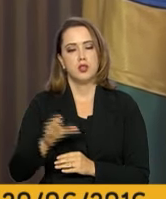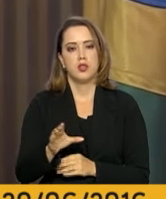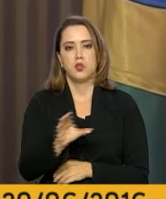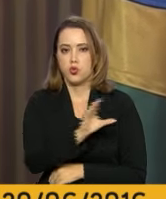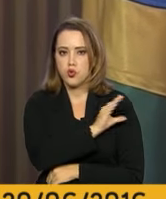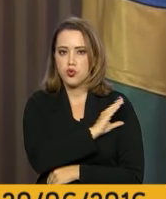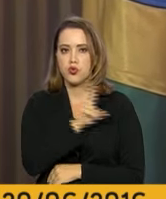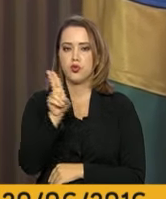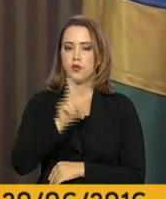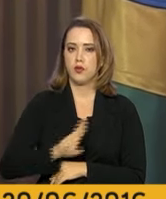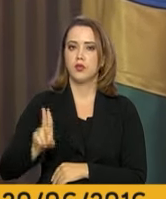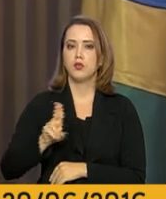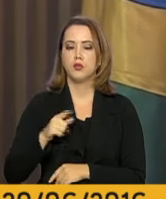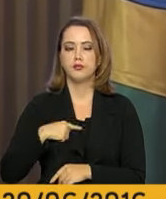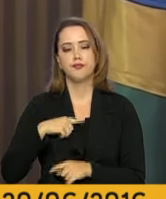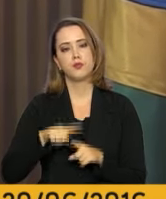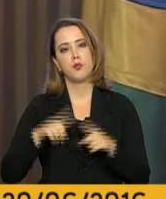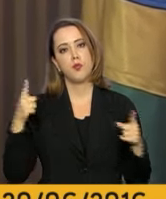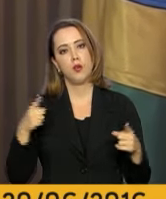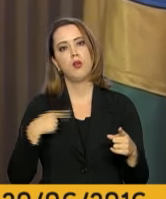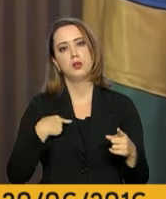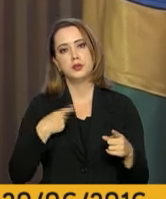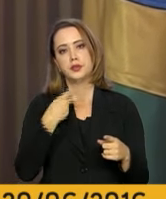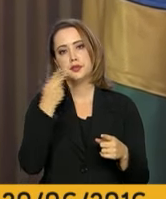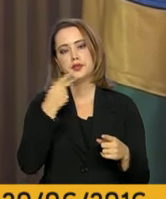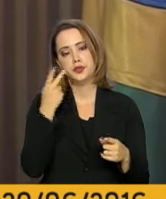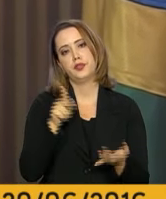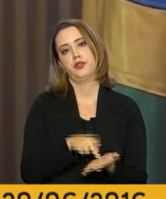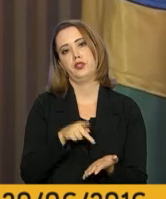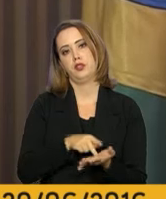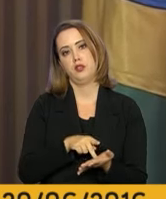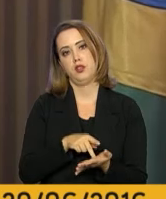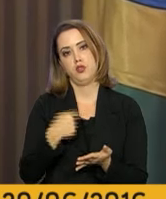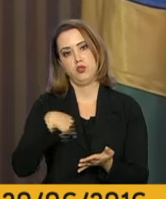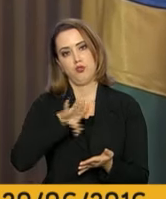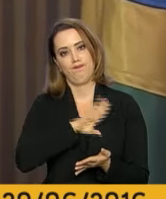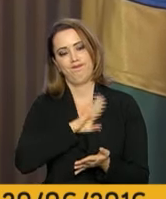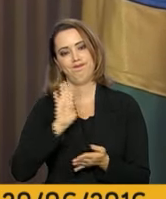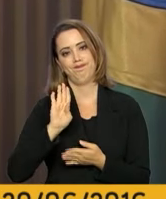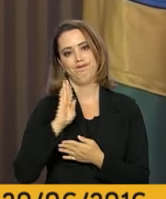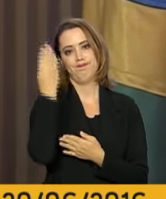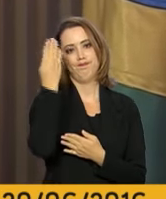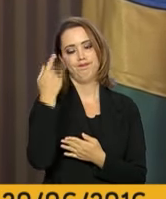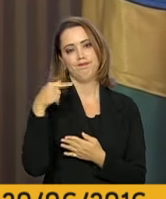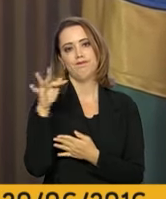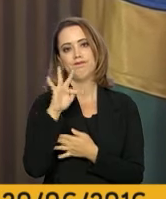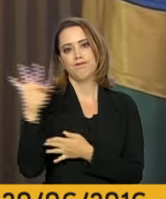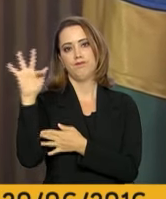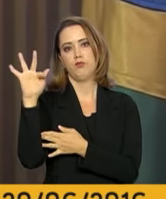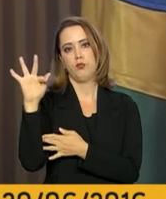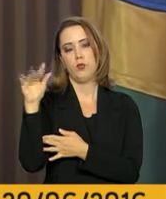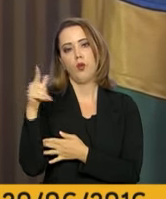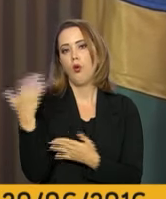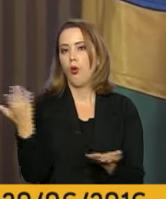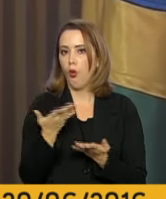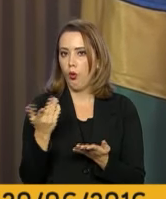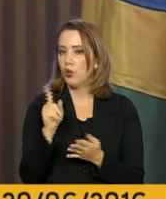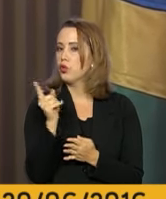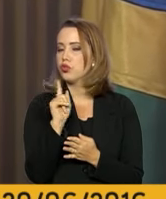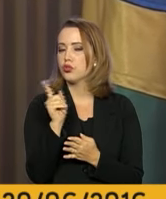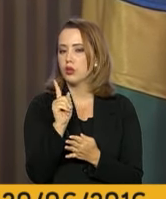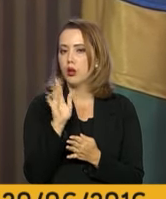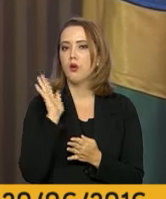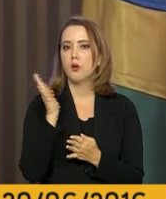coragem de admitir em nome do povo brasileiro a falsidade da nossa Federação e ela não é de hoje que é falsa ela é